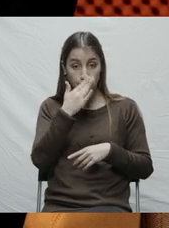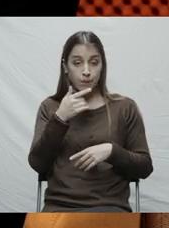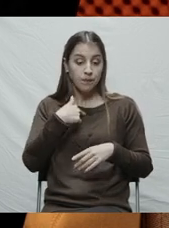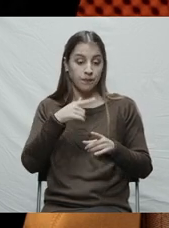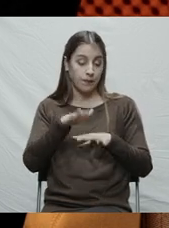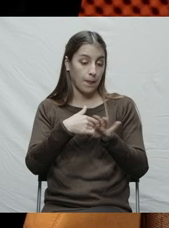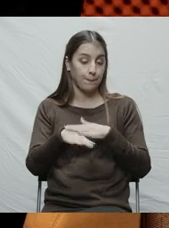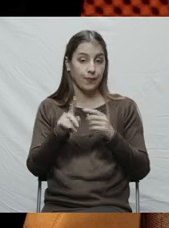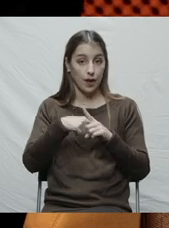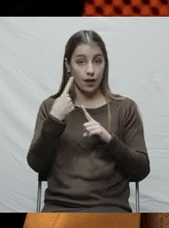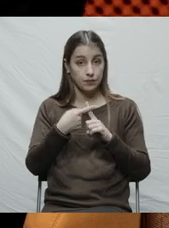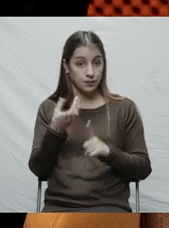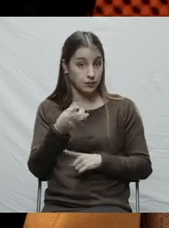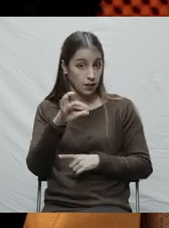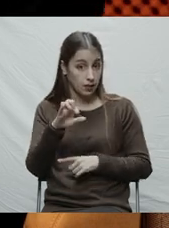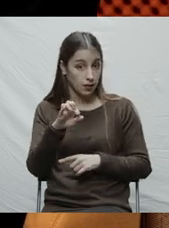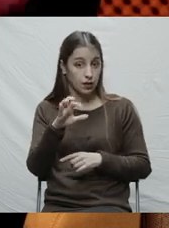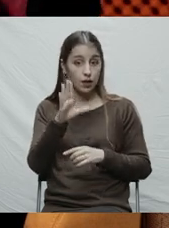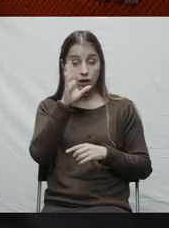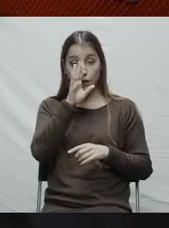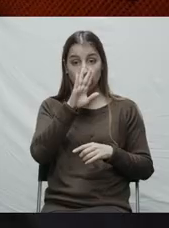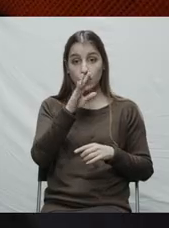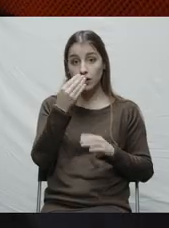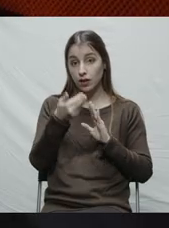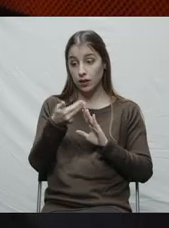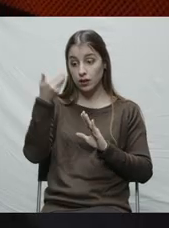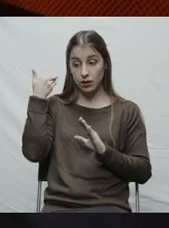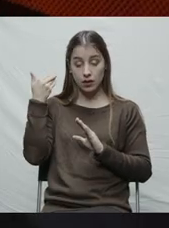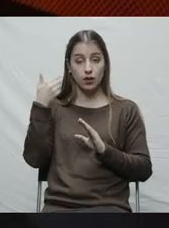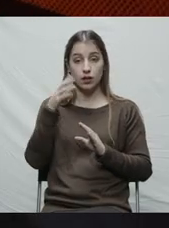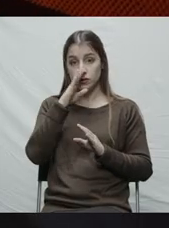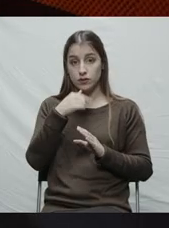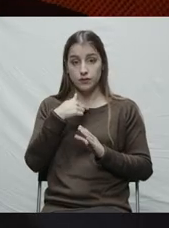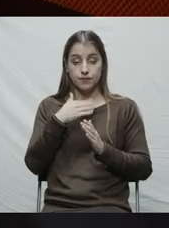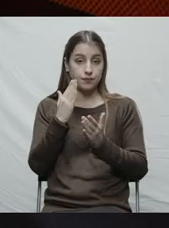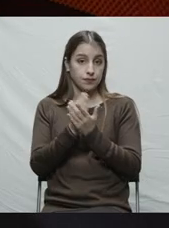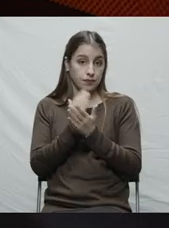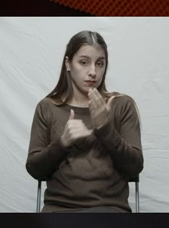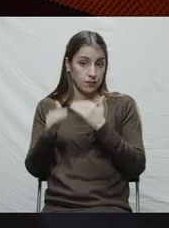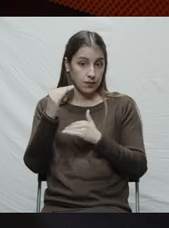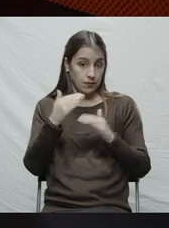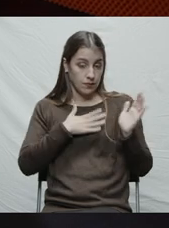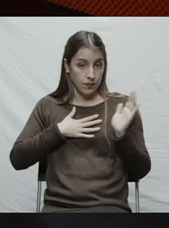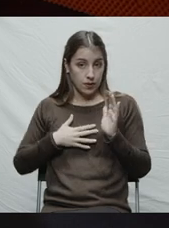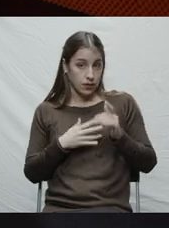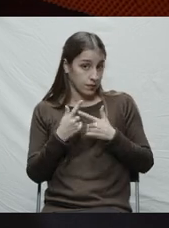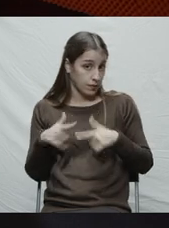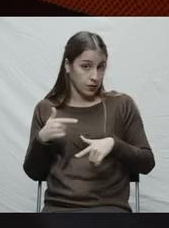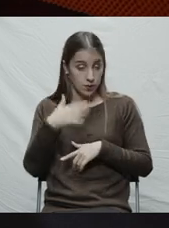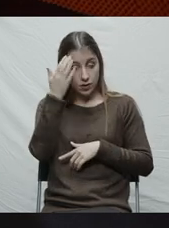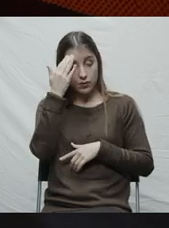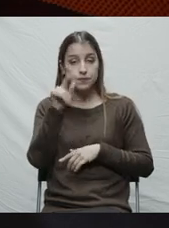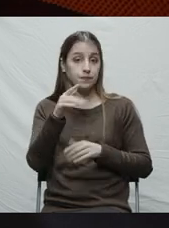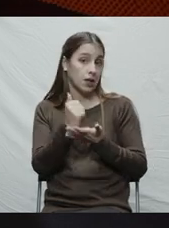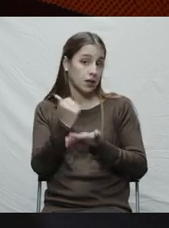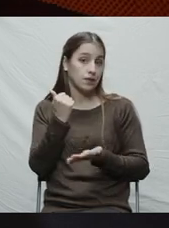ano 98, 1998, que se calhar se tivesse ido para uma escola superior de dança. Pronto. Exato. Sim. Acho que isso marca e